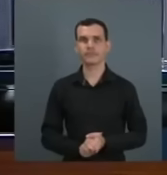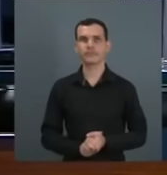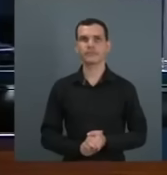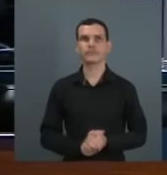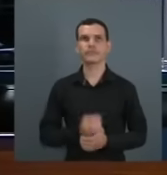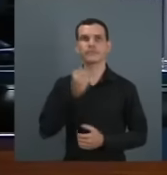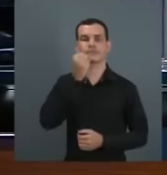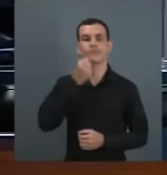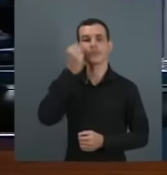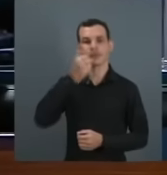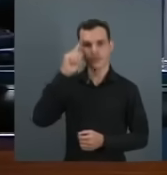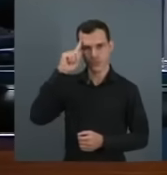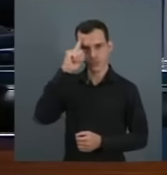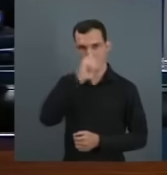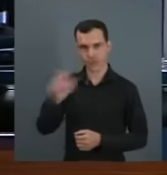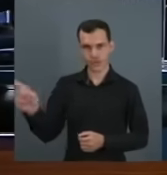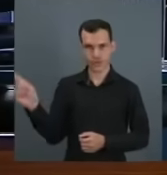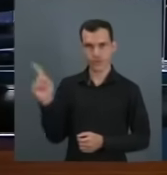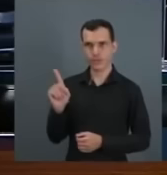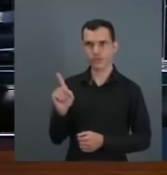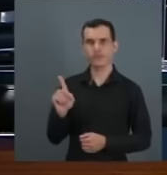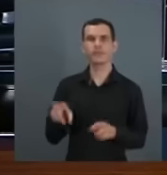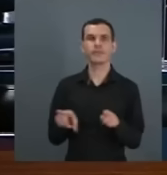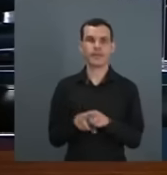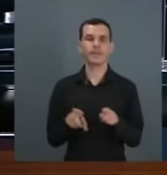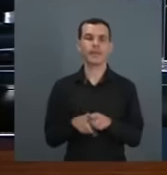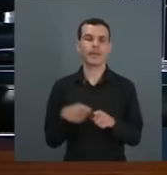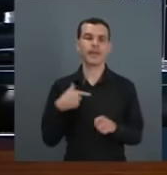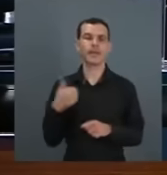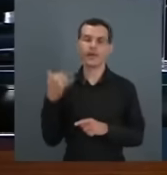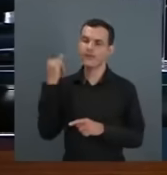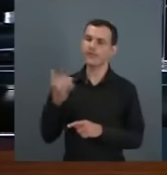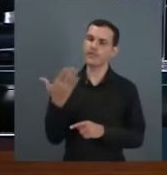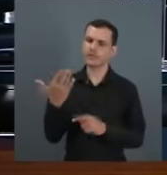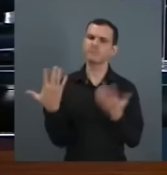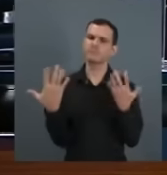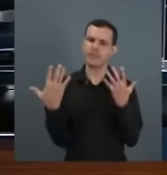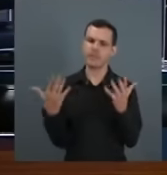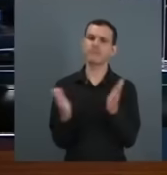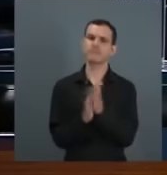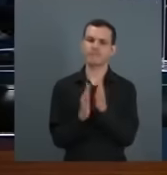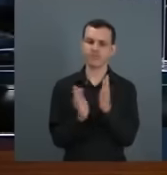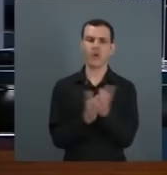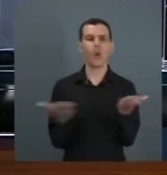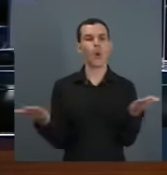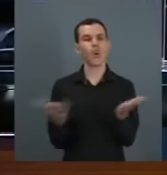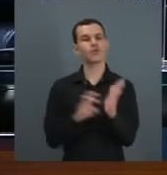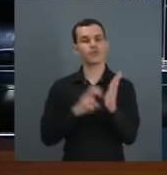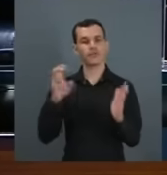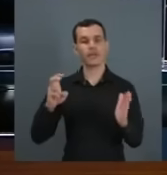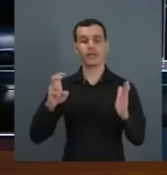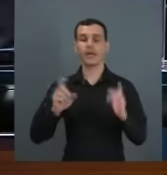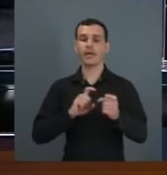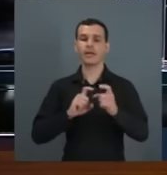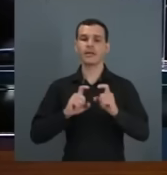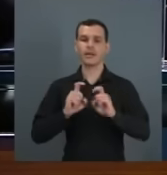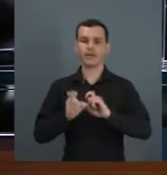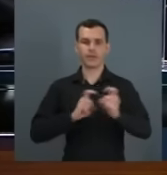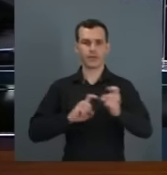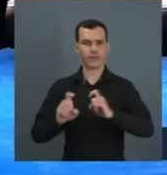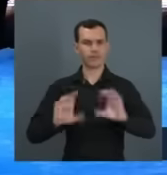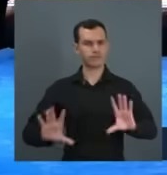senador Girão, ao mesmo tempo que parabenizo pela sessão solene maravilhosa hoje de manhã, em homenagem ao Dom Pedro II, muito